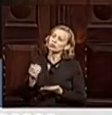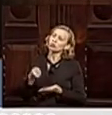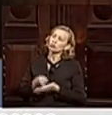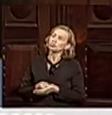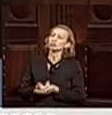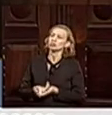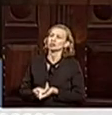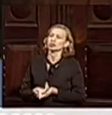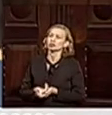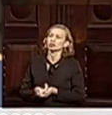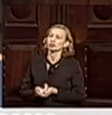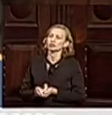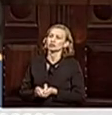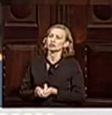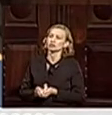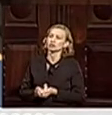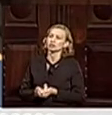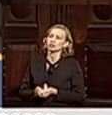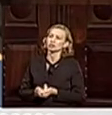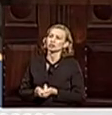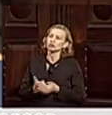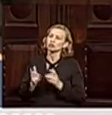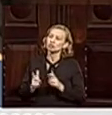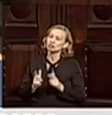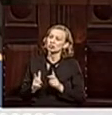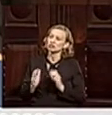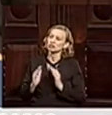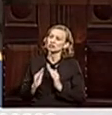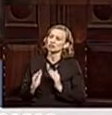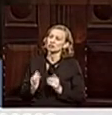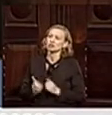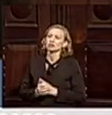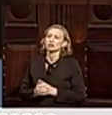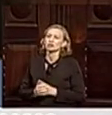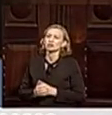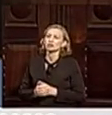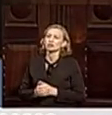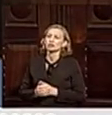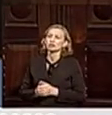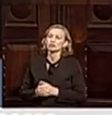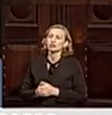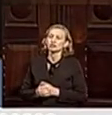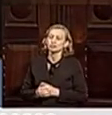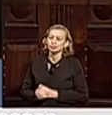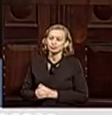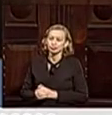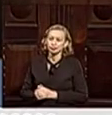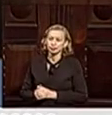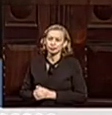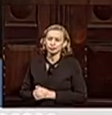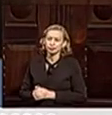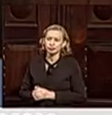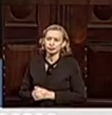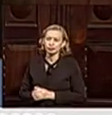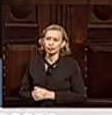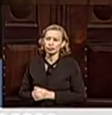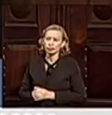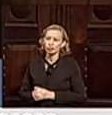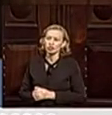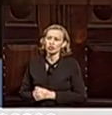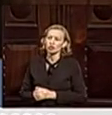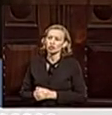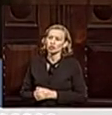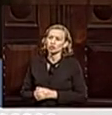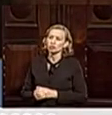debilitem ainda mais os posicionamentos dessa casa diante da Justiça, mas que faltem com a verdade e que, como no caso especial